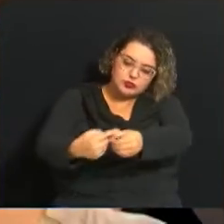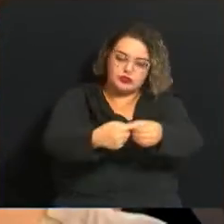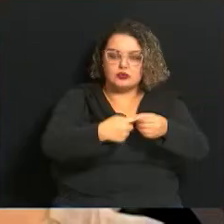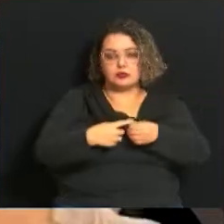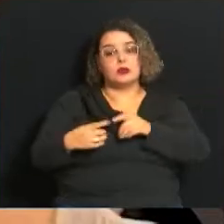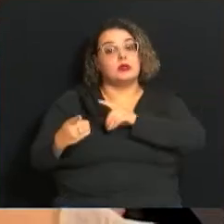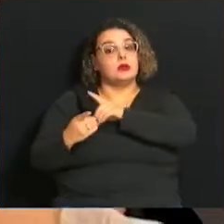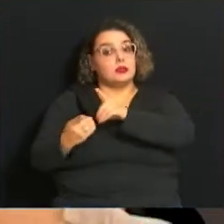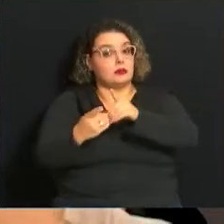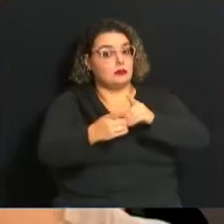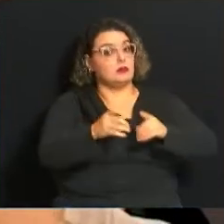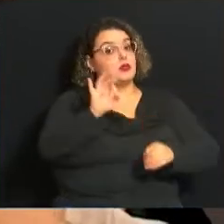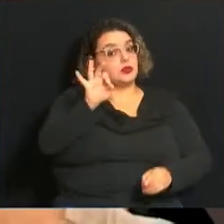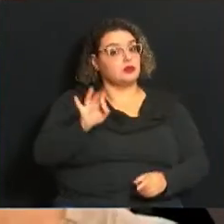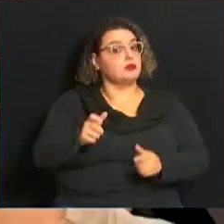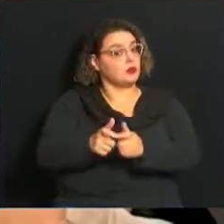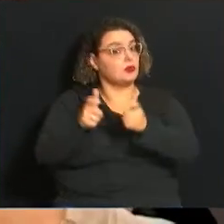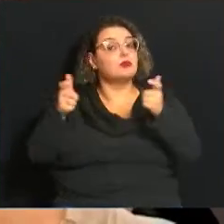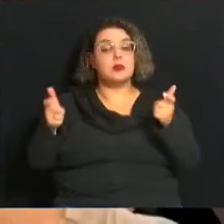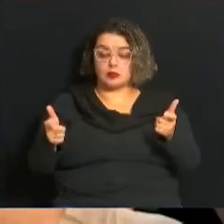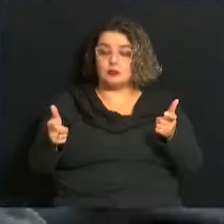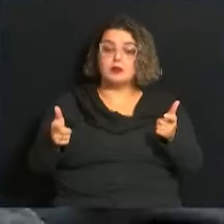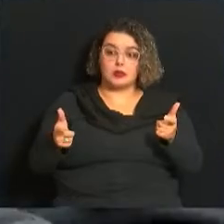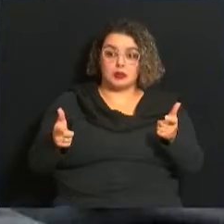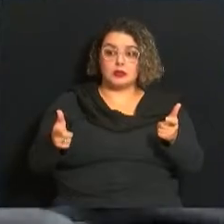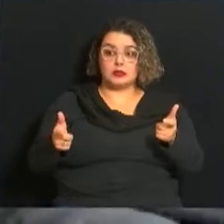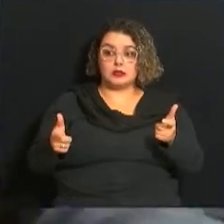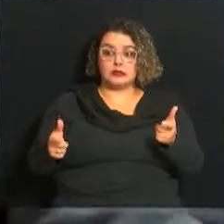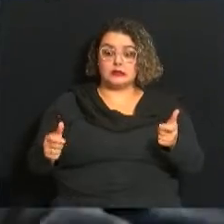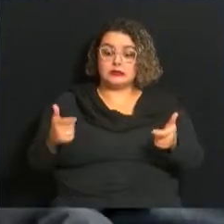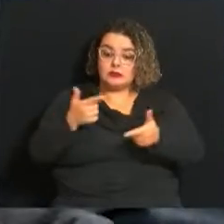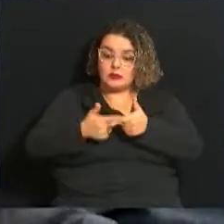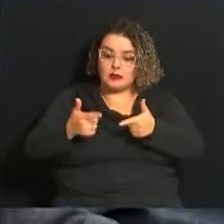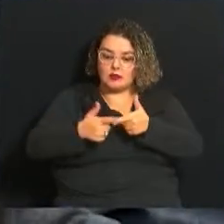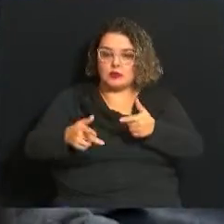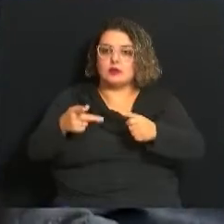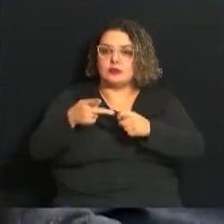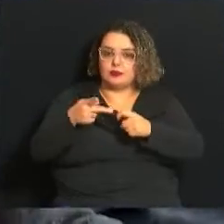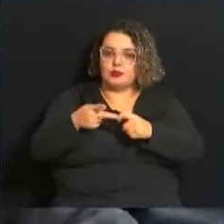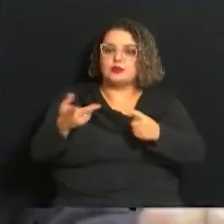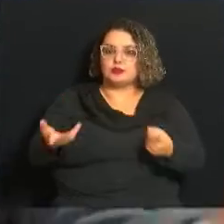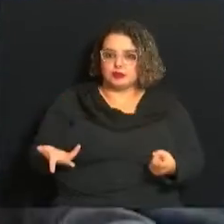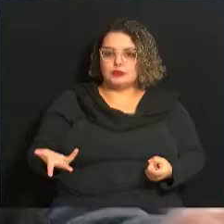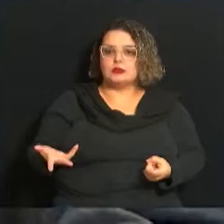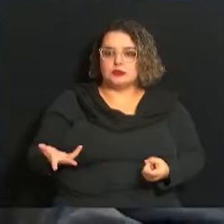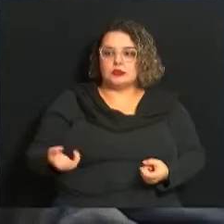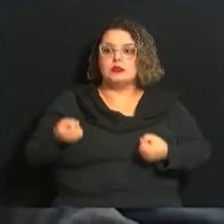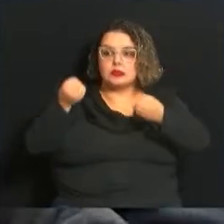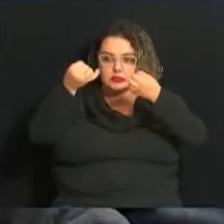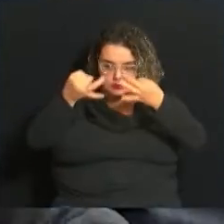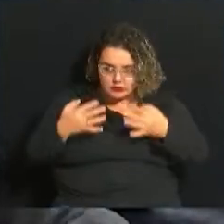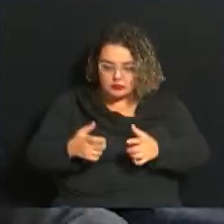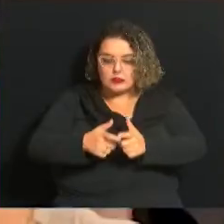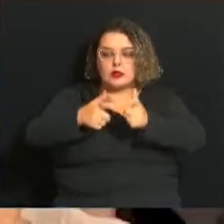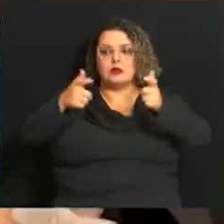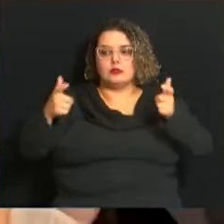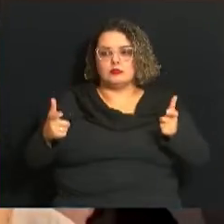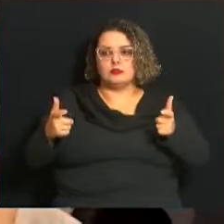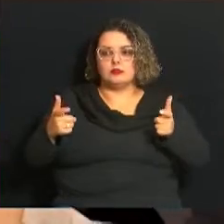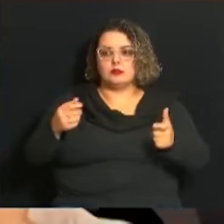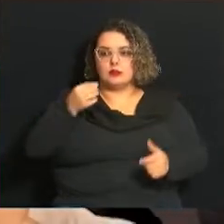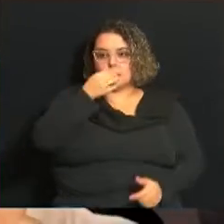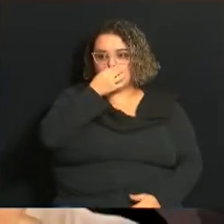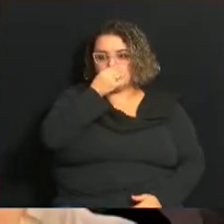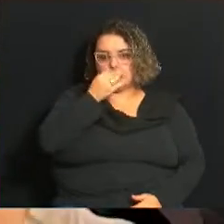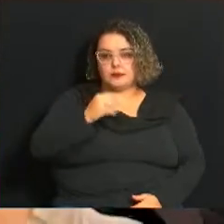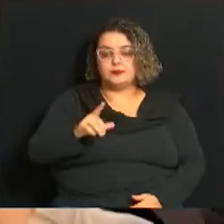percentual aumentou nessa crise da pediatria. O prefeito de Campinas explicou o motivo desse aumento de demanda.